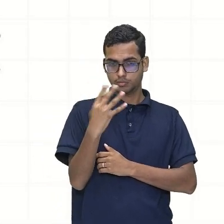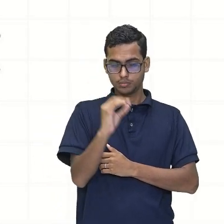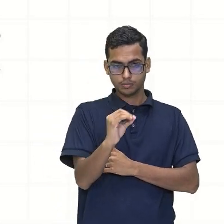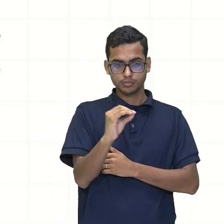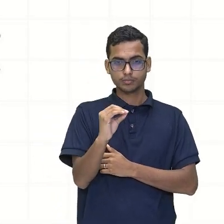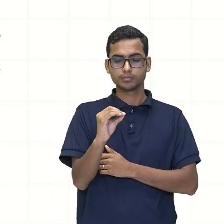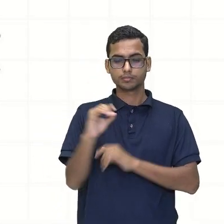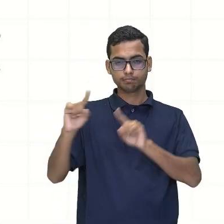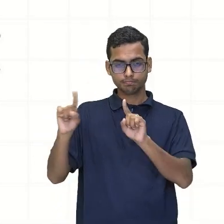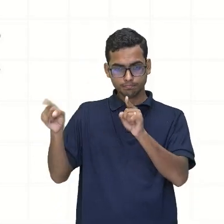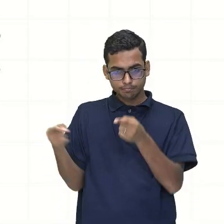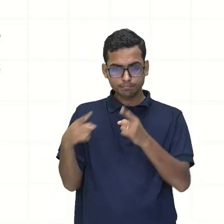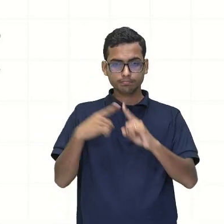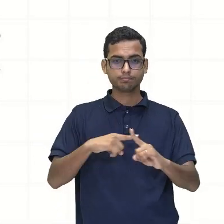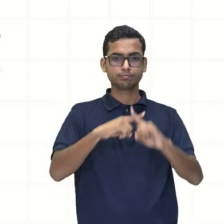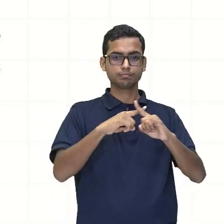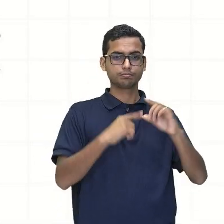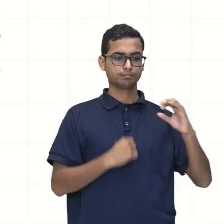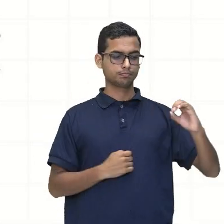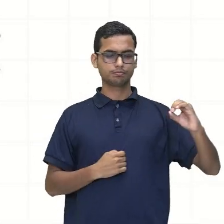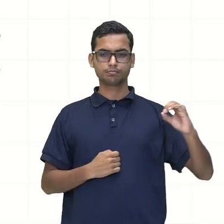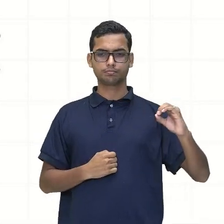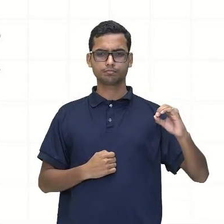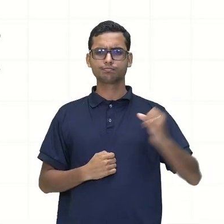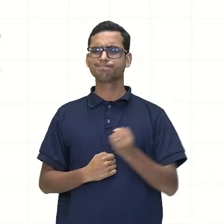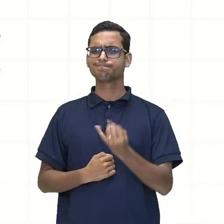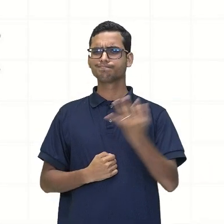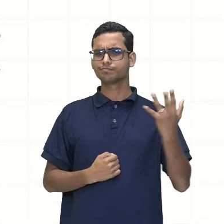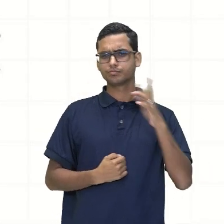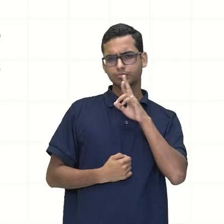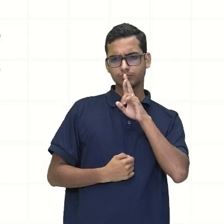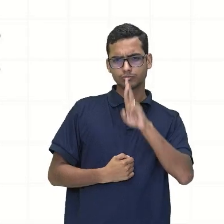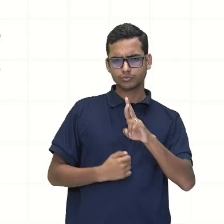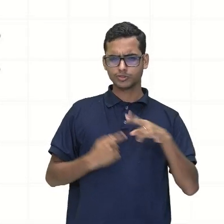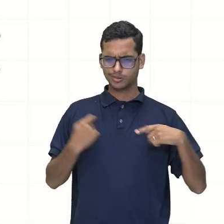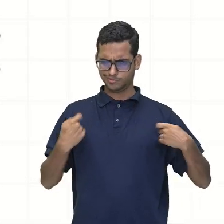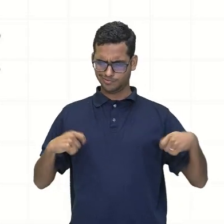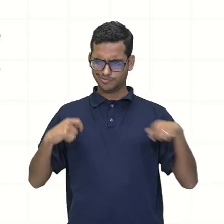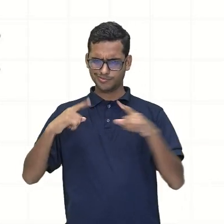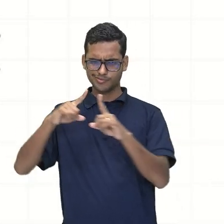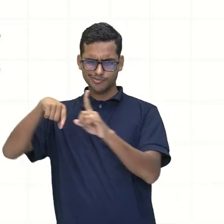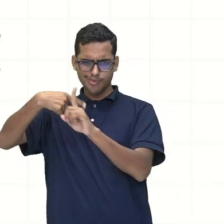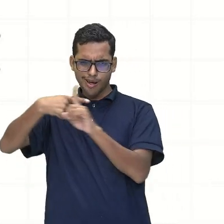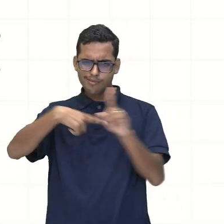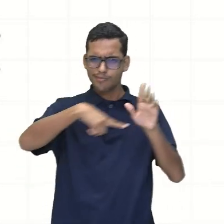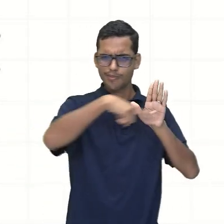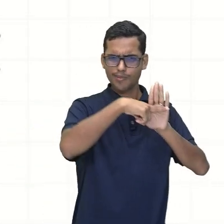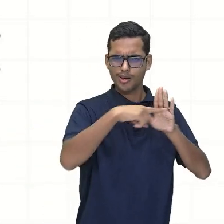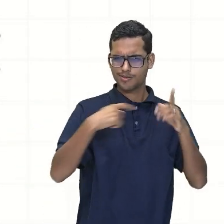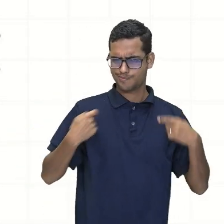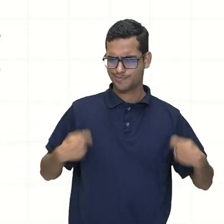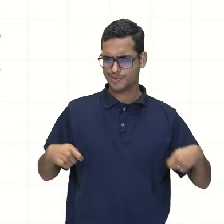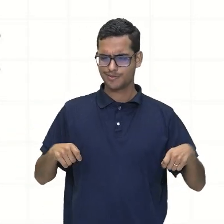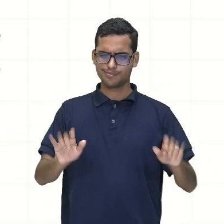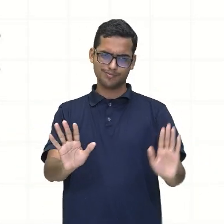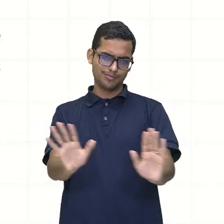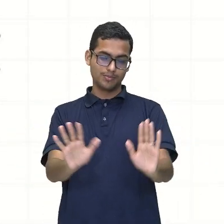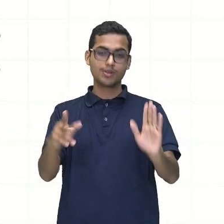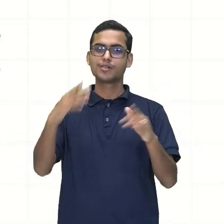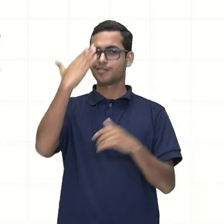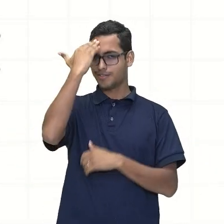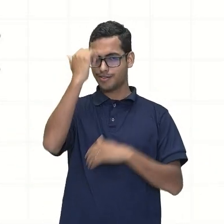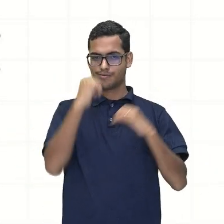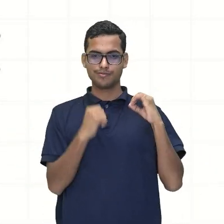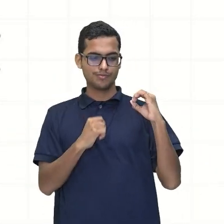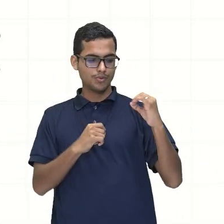2.640 e multiplicar por 0. Preciso fazer jogo de sinais? Não, porque a gente sabe